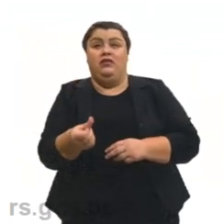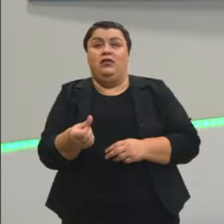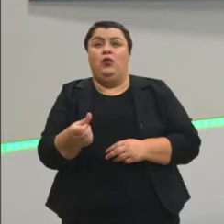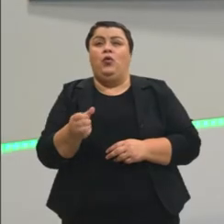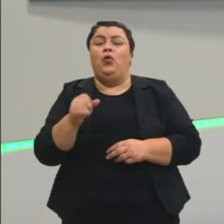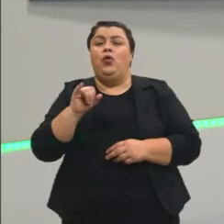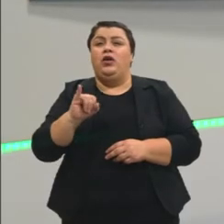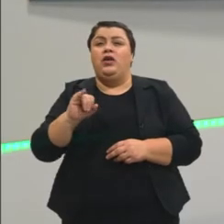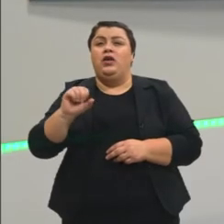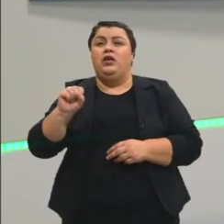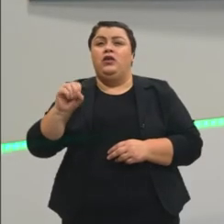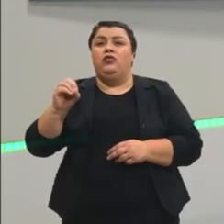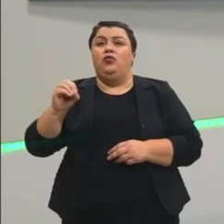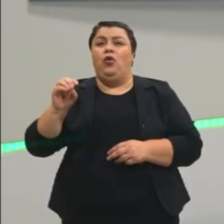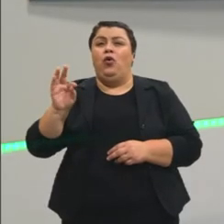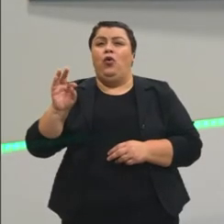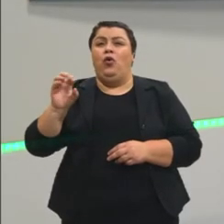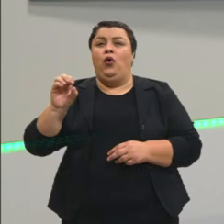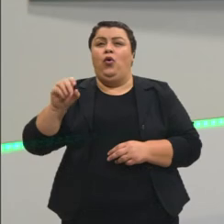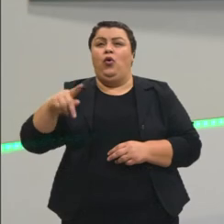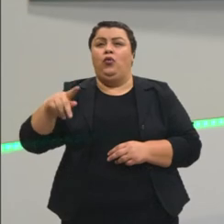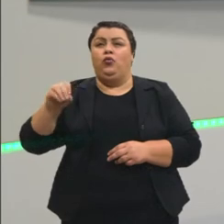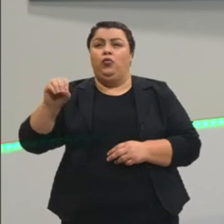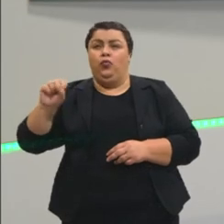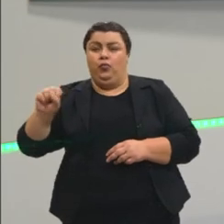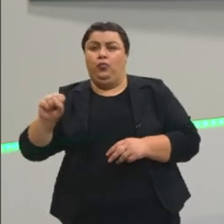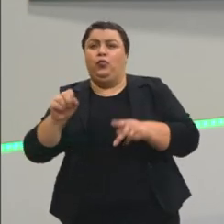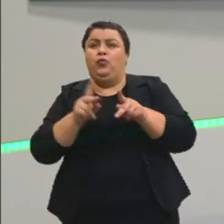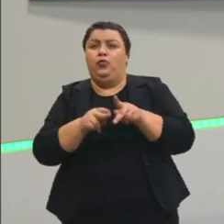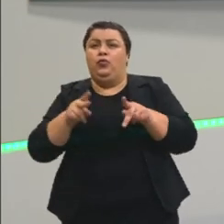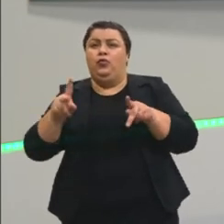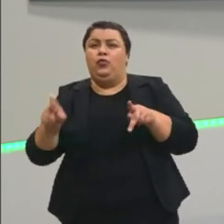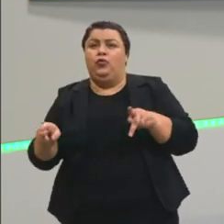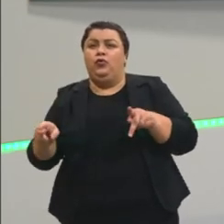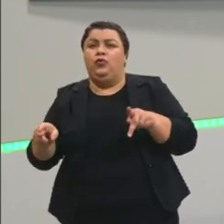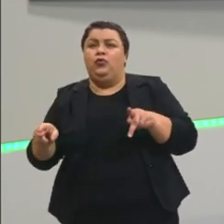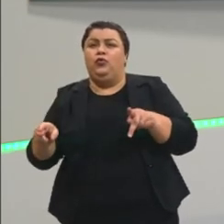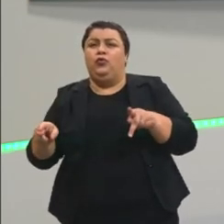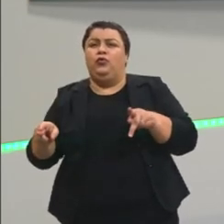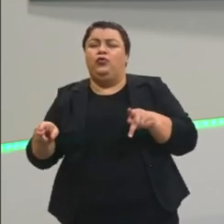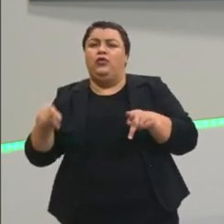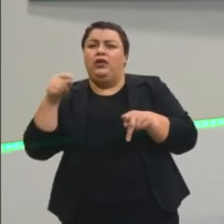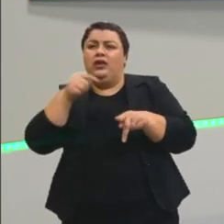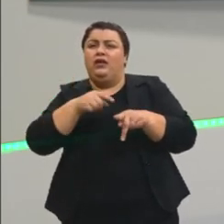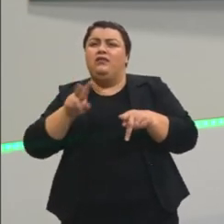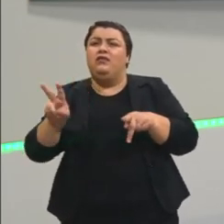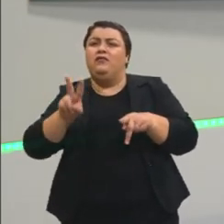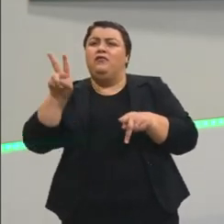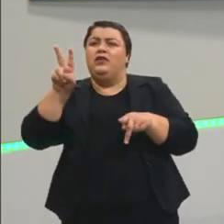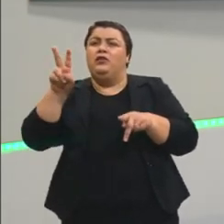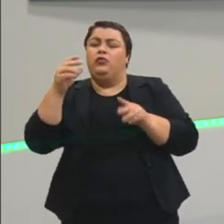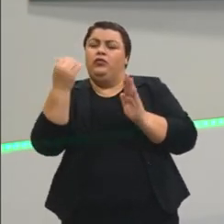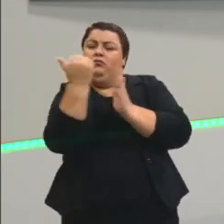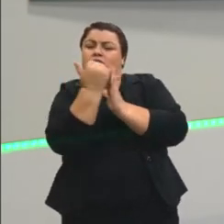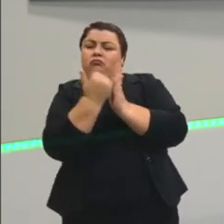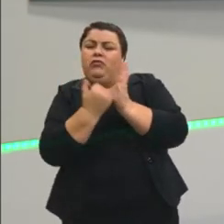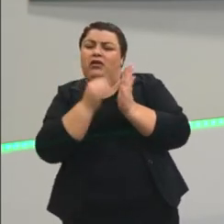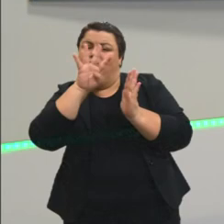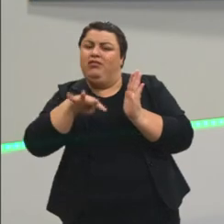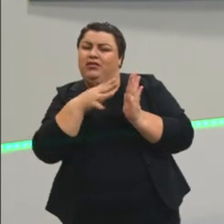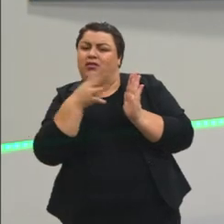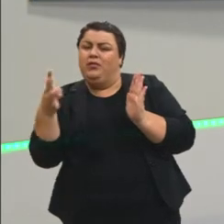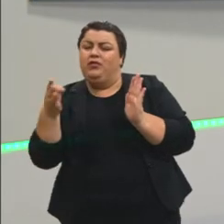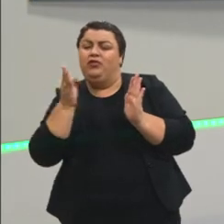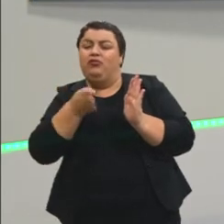dado né Traz esse dado não precisa vocês lembrarem todos os números atômicos a tabela periódica este valor ela é tabelado ele já é